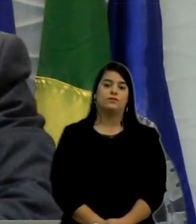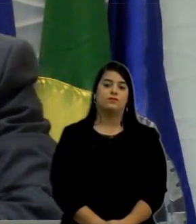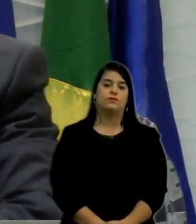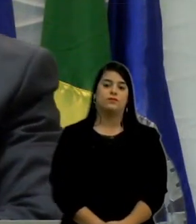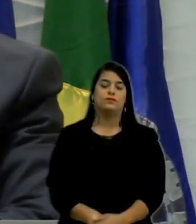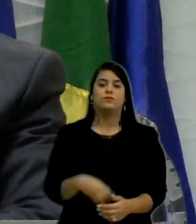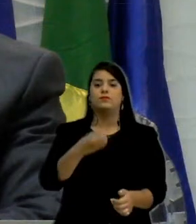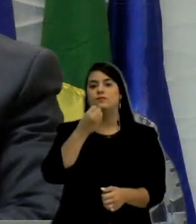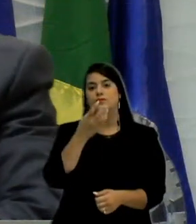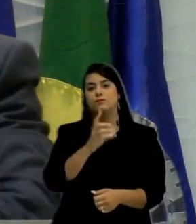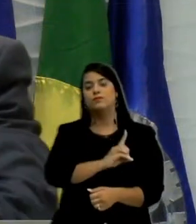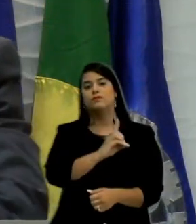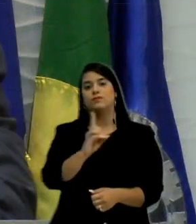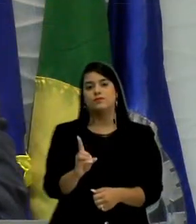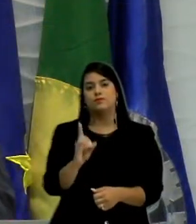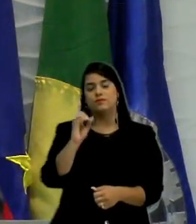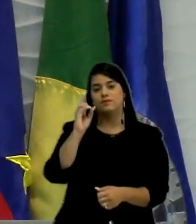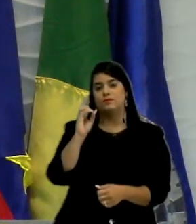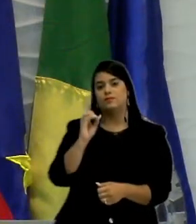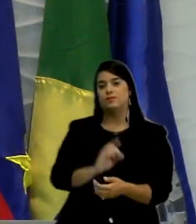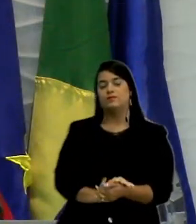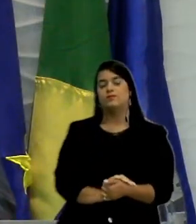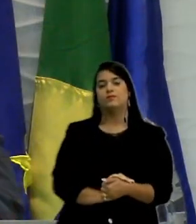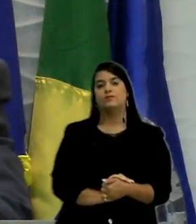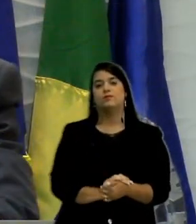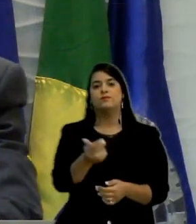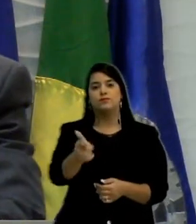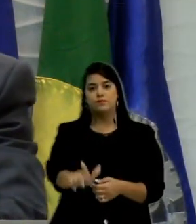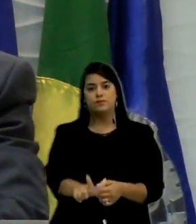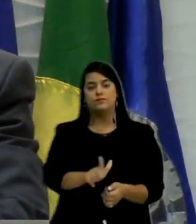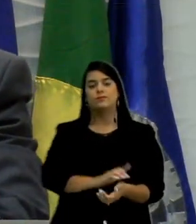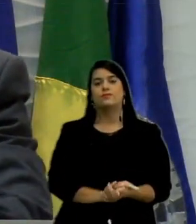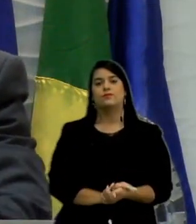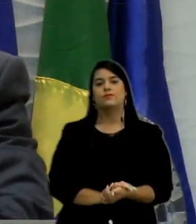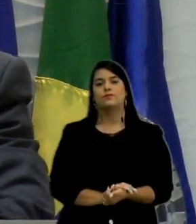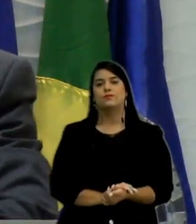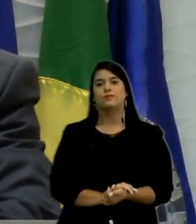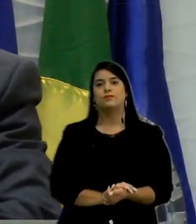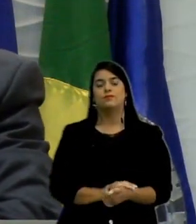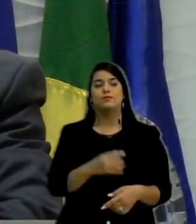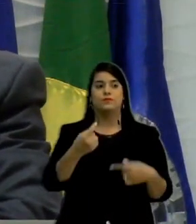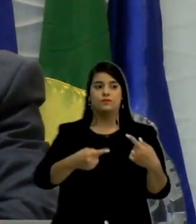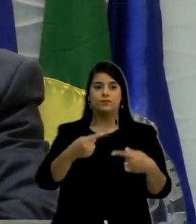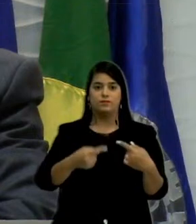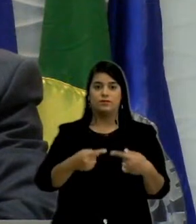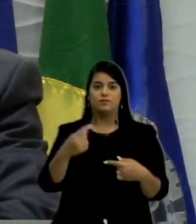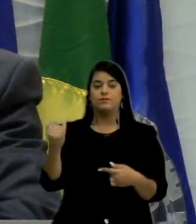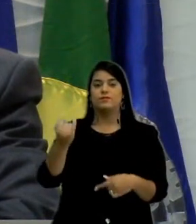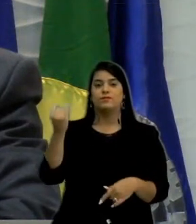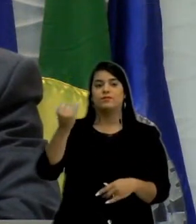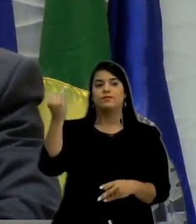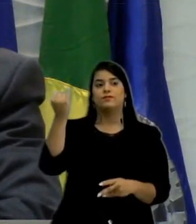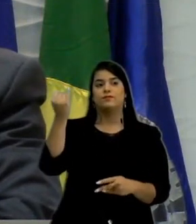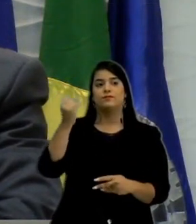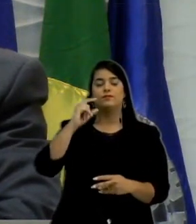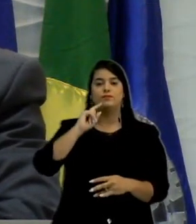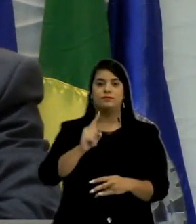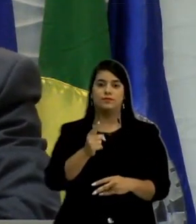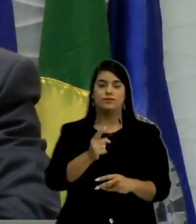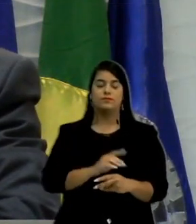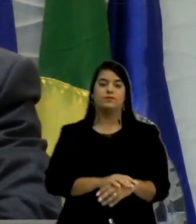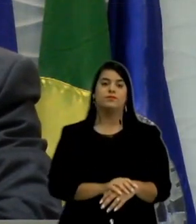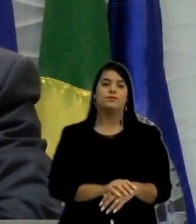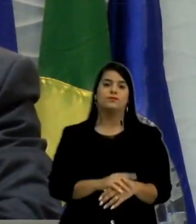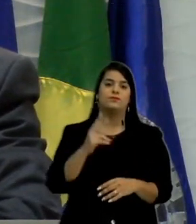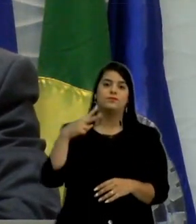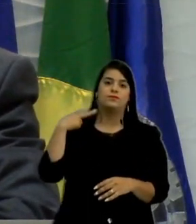Bom dia, senhores e senhoras. Mais uma vez, discutir aqui da importância dessa indicação do